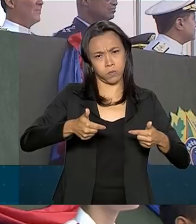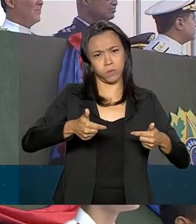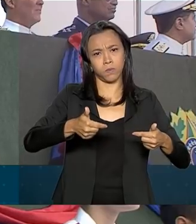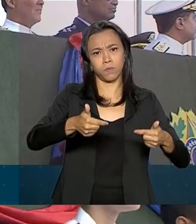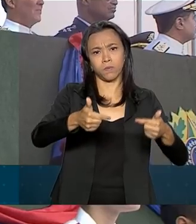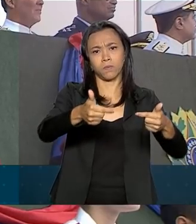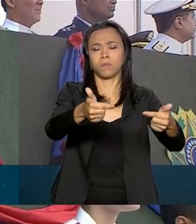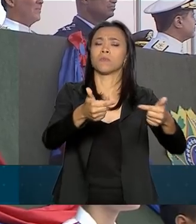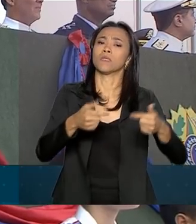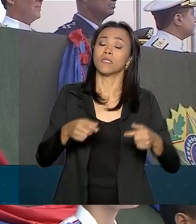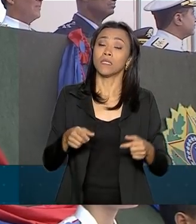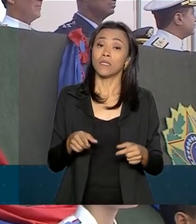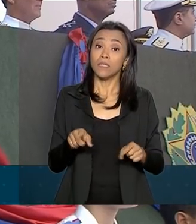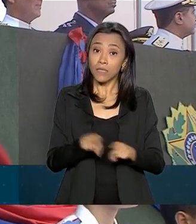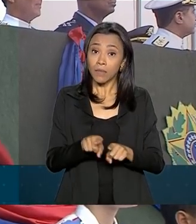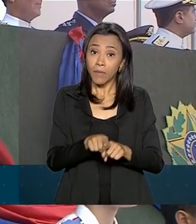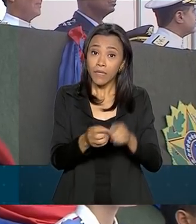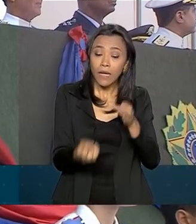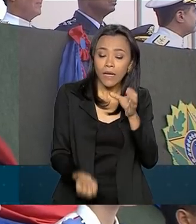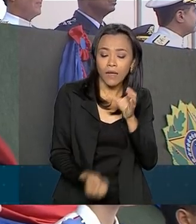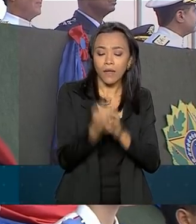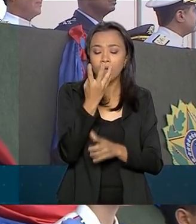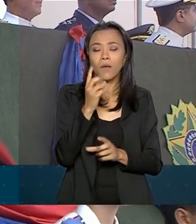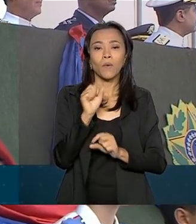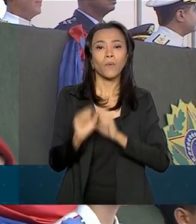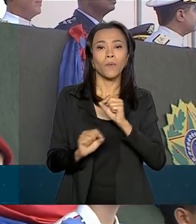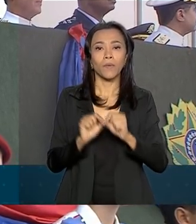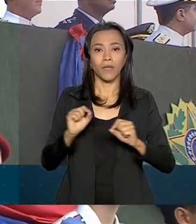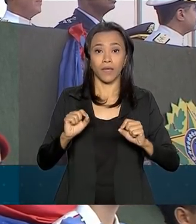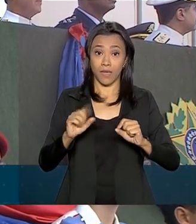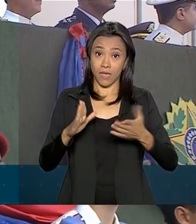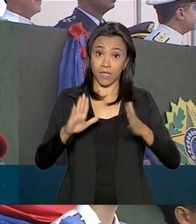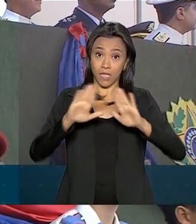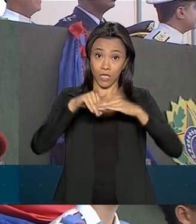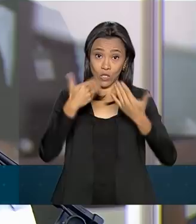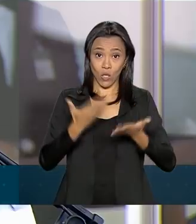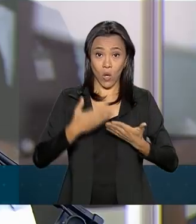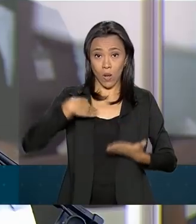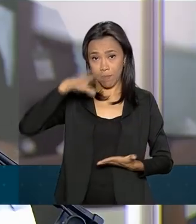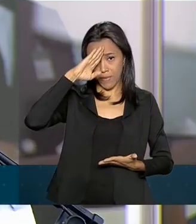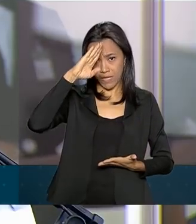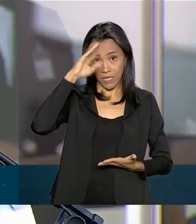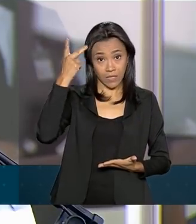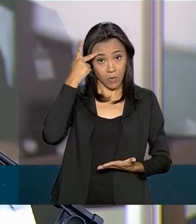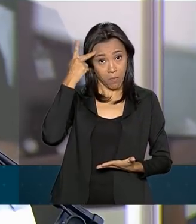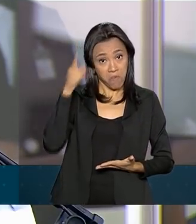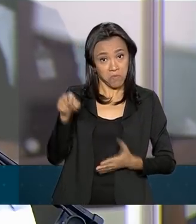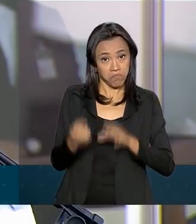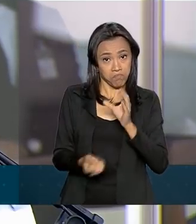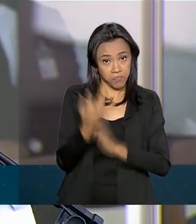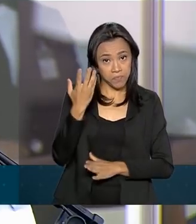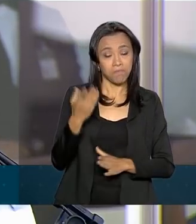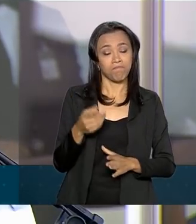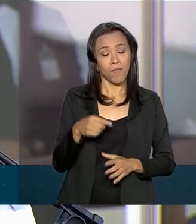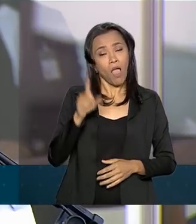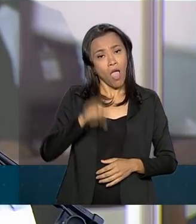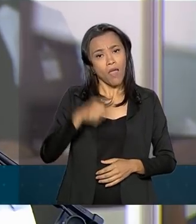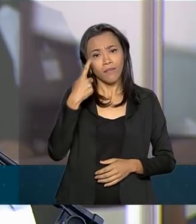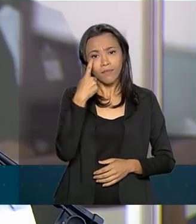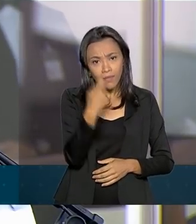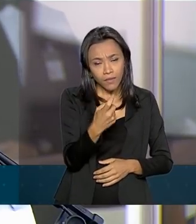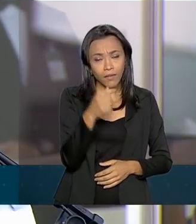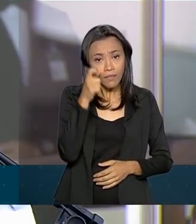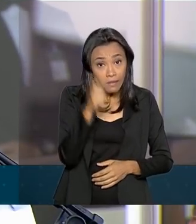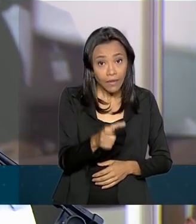implementação, ou melhor, da implantação do Colégio Militar de São Paulo. É interesse nosso de fazer com que,